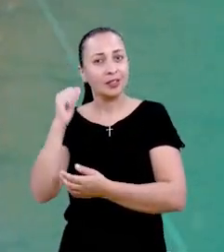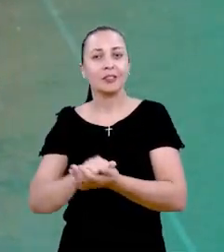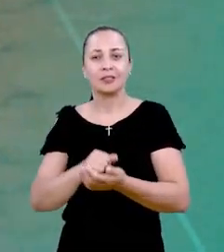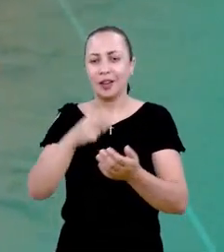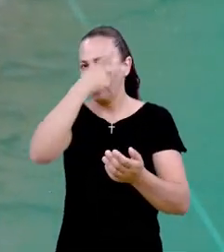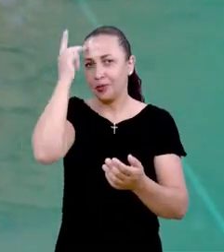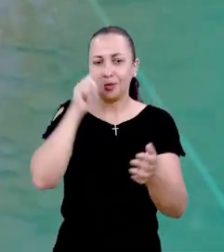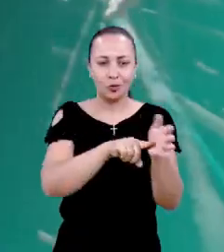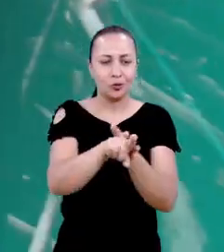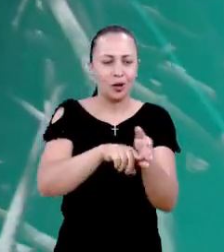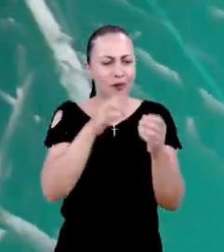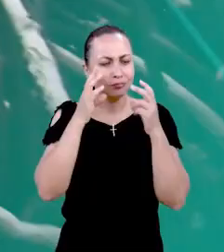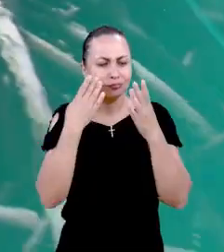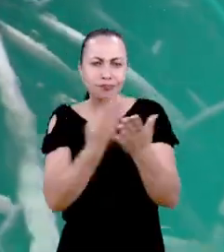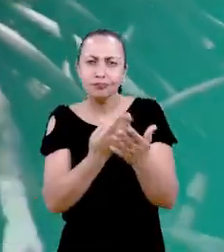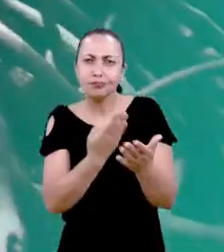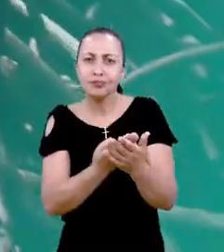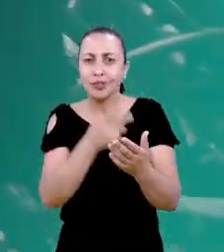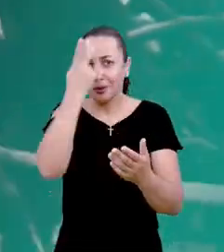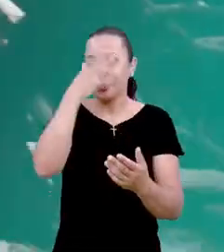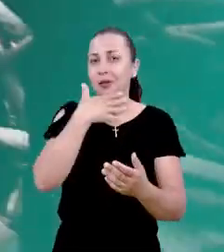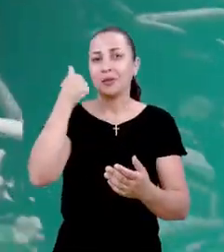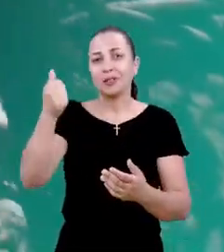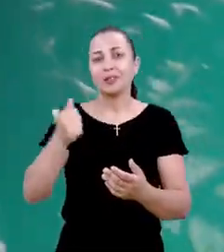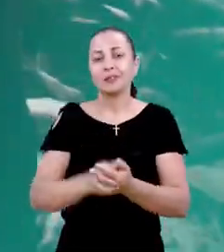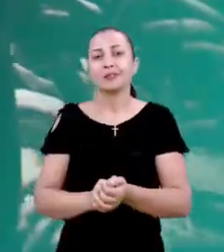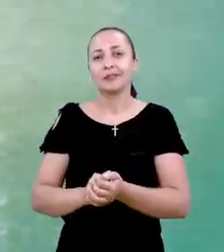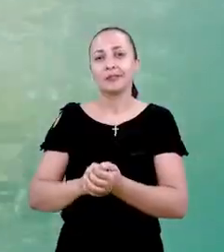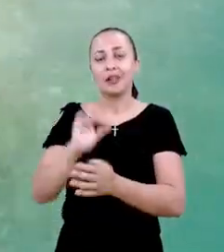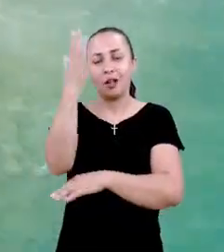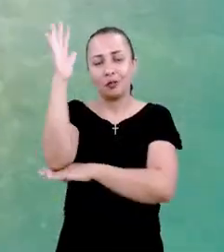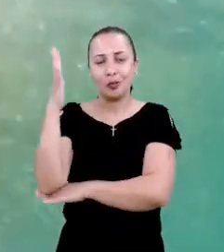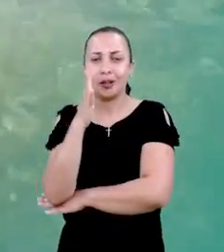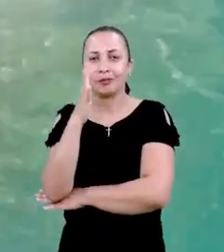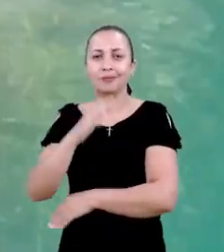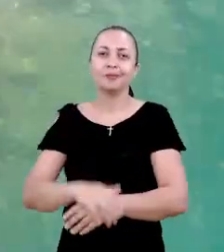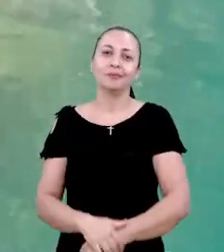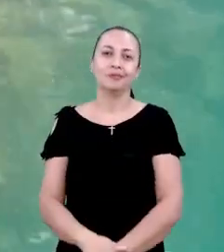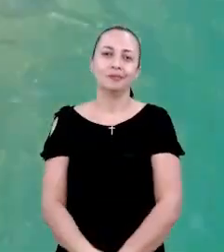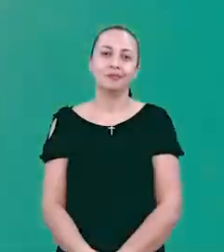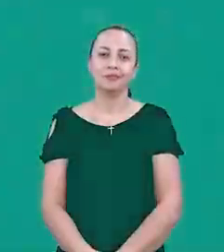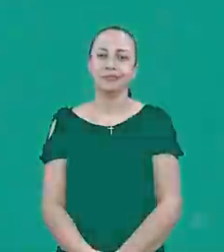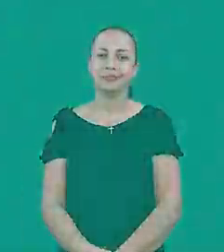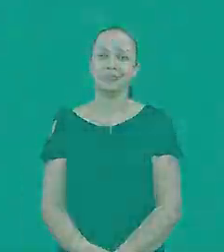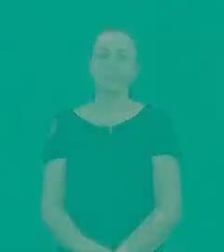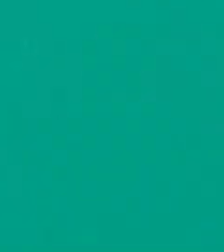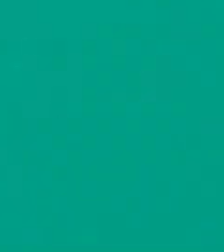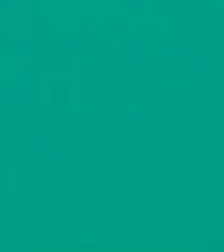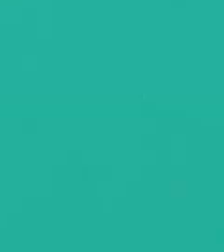do Ceará, cientistas estão empenhados nos estudos para a recuperação de manguezais.